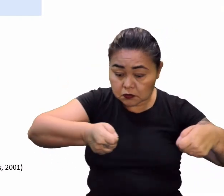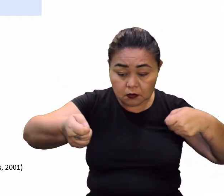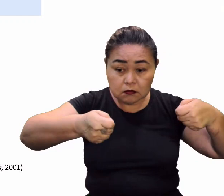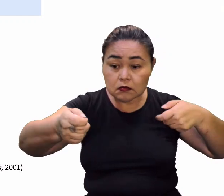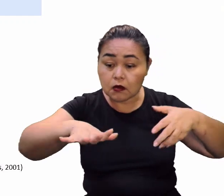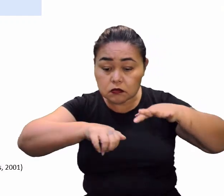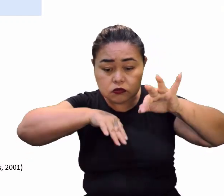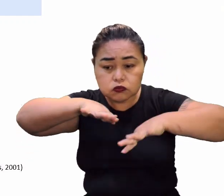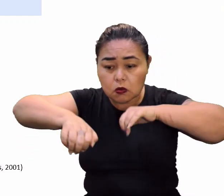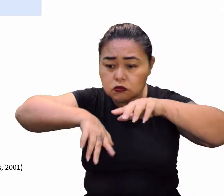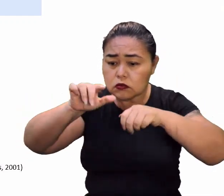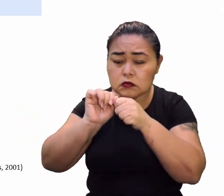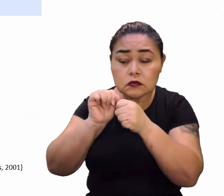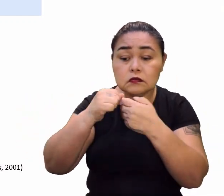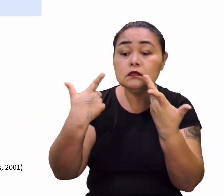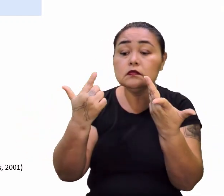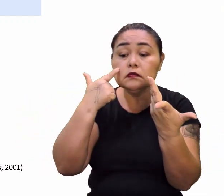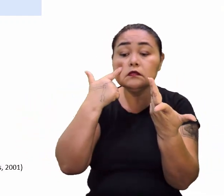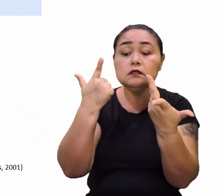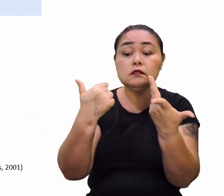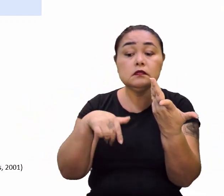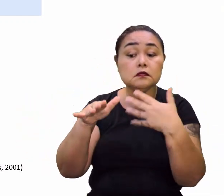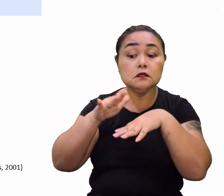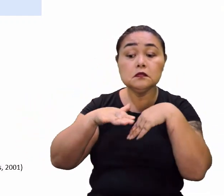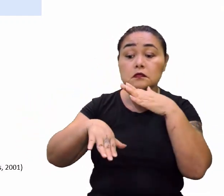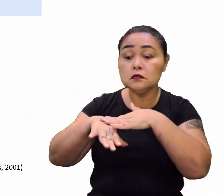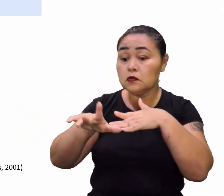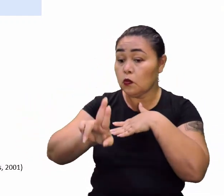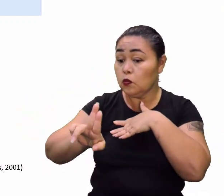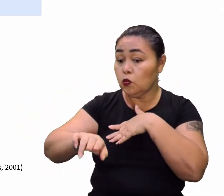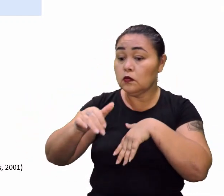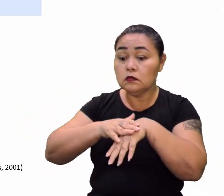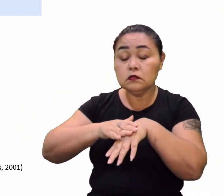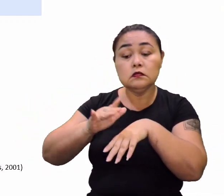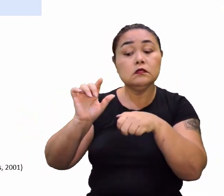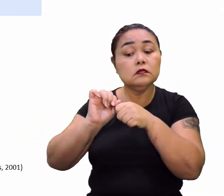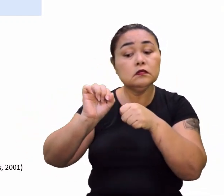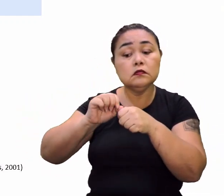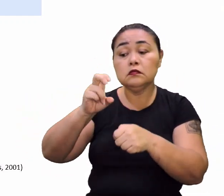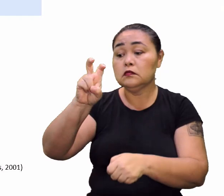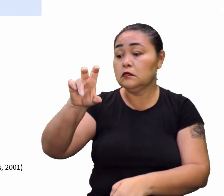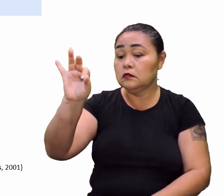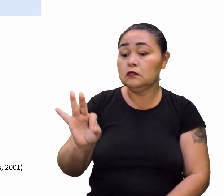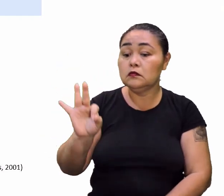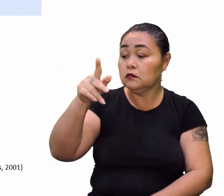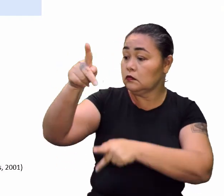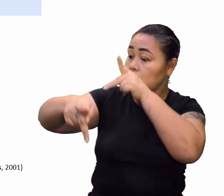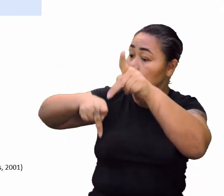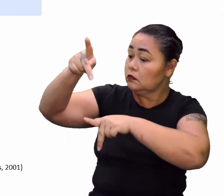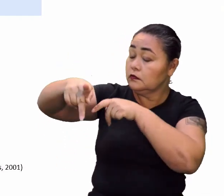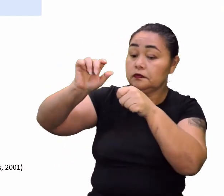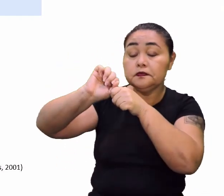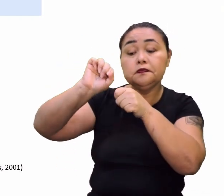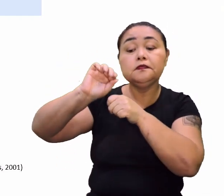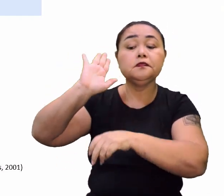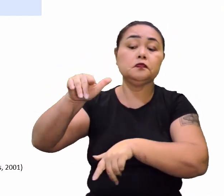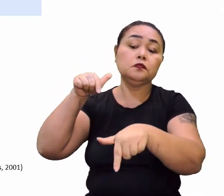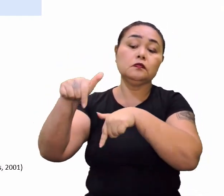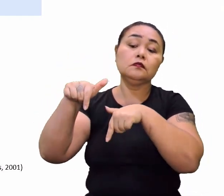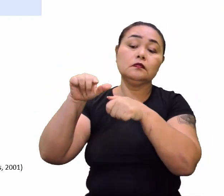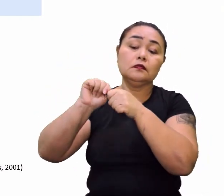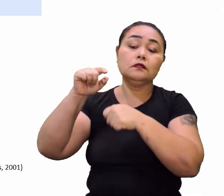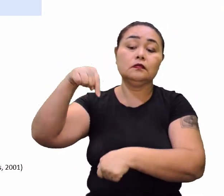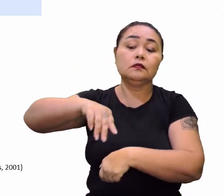Então era muita gente trabalhando de forma manual e era 50% da população